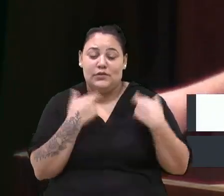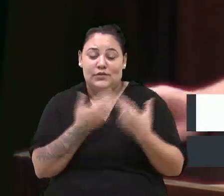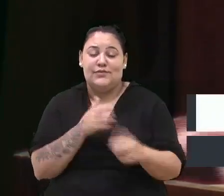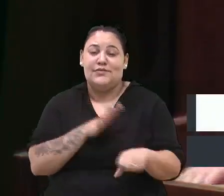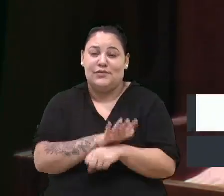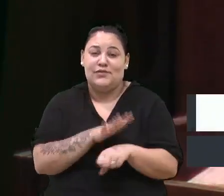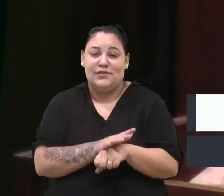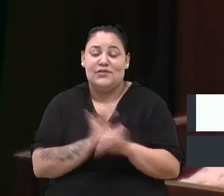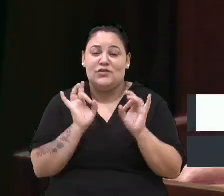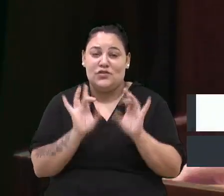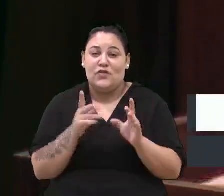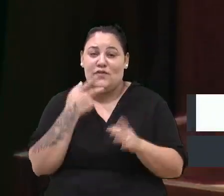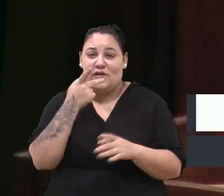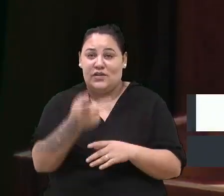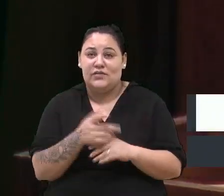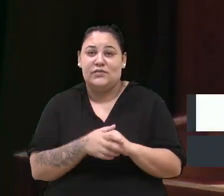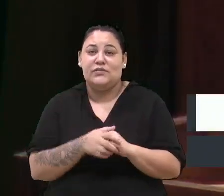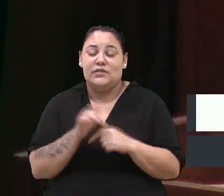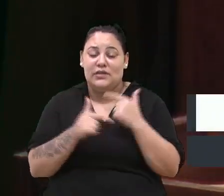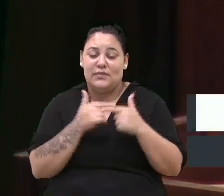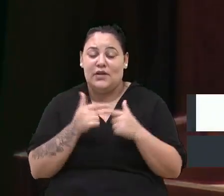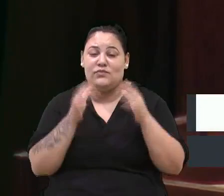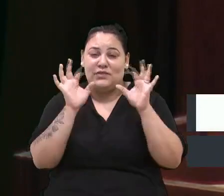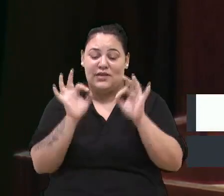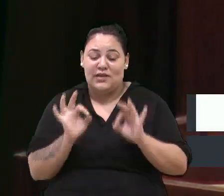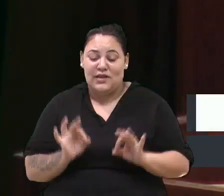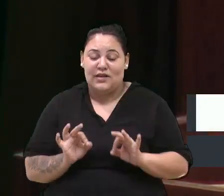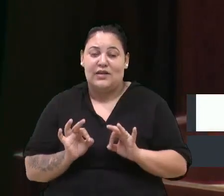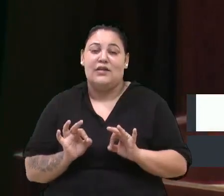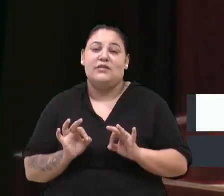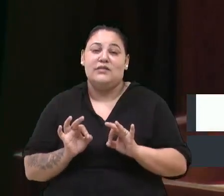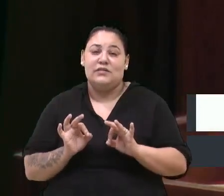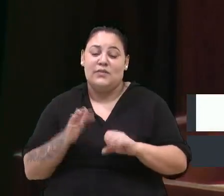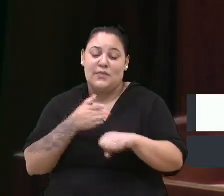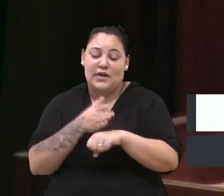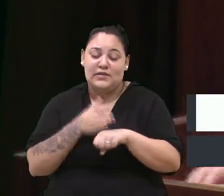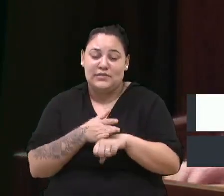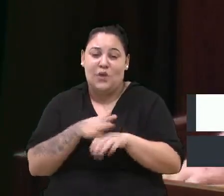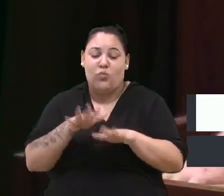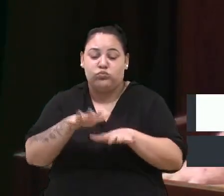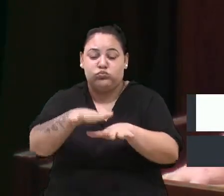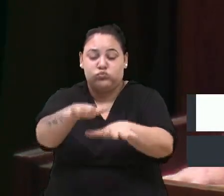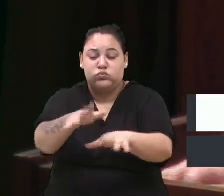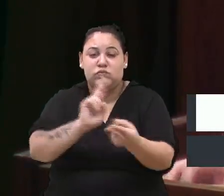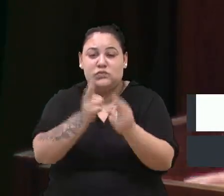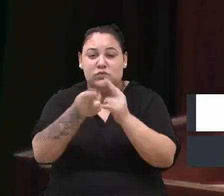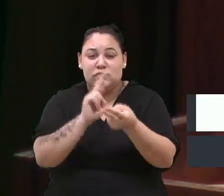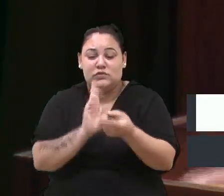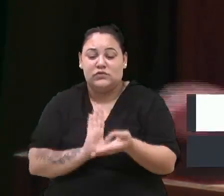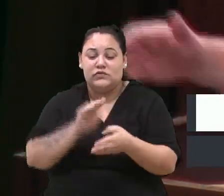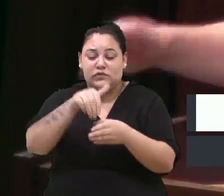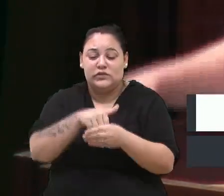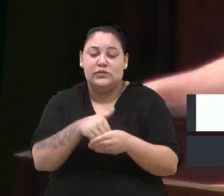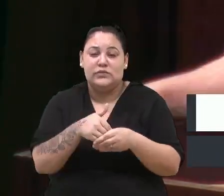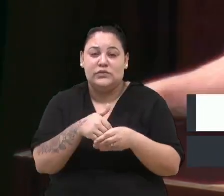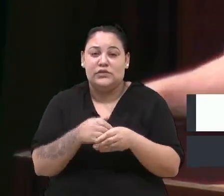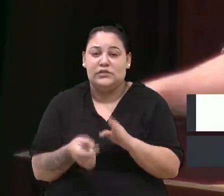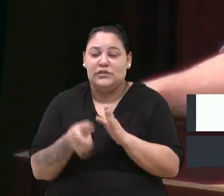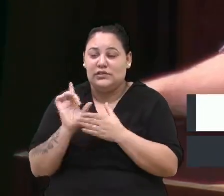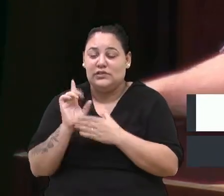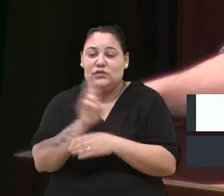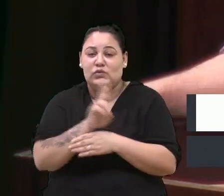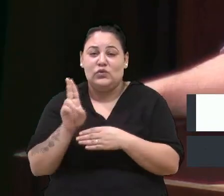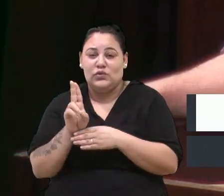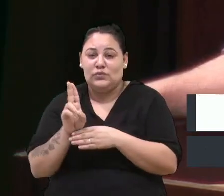exclusiva, né, que trabalha com todas essas questões envolvendo trânsito e urbanismo. Votamos há pouco, né, as ruas, e